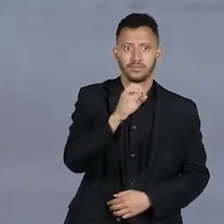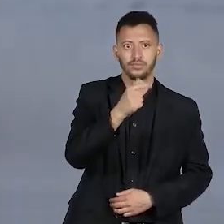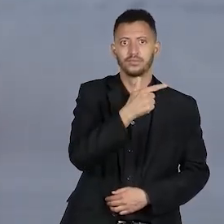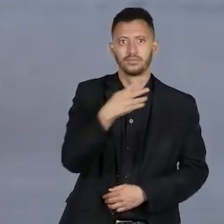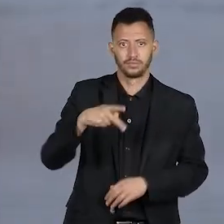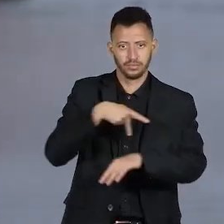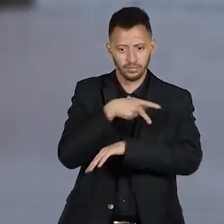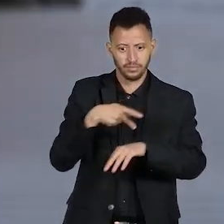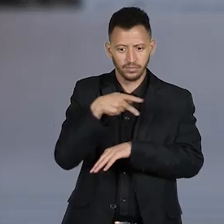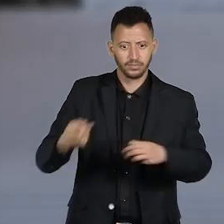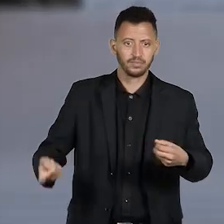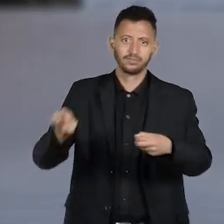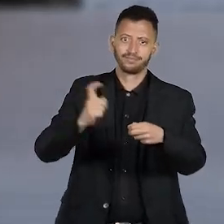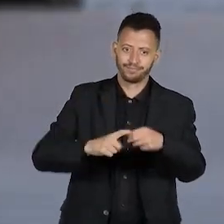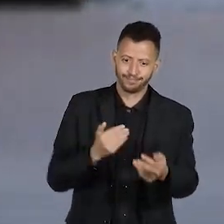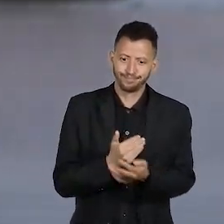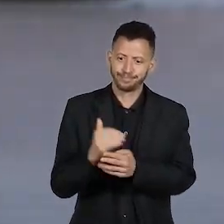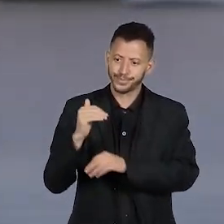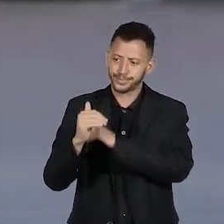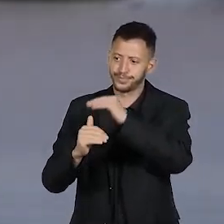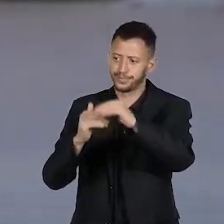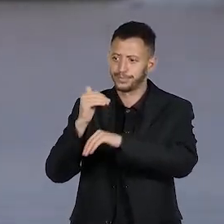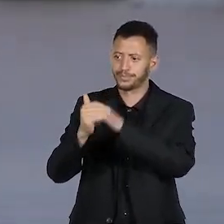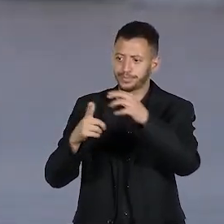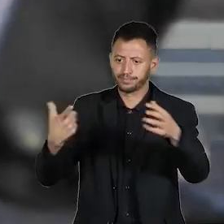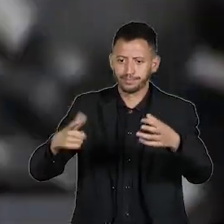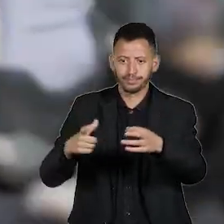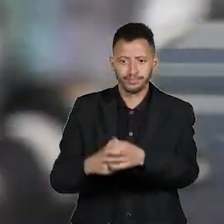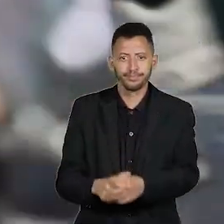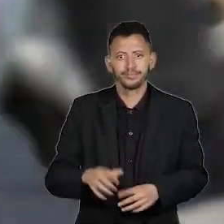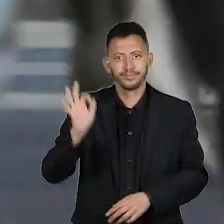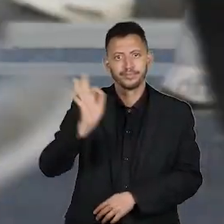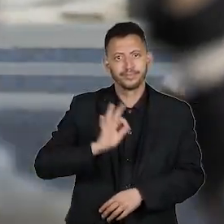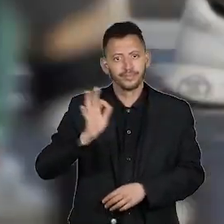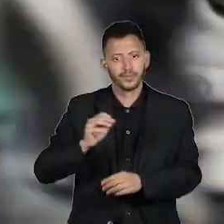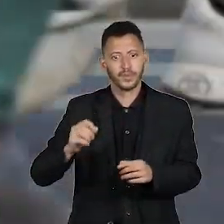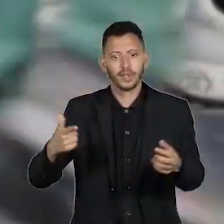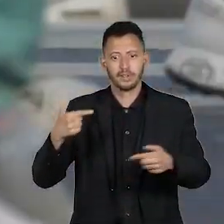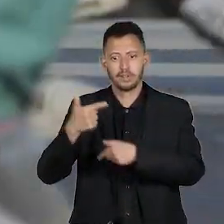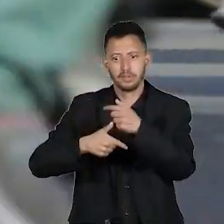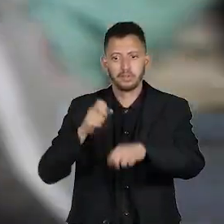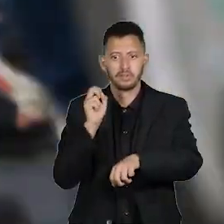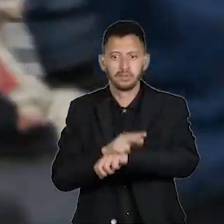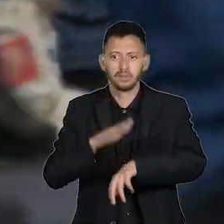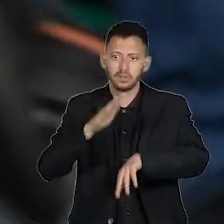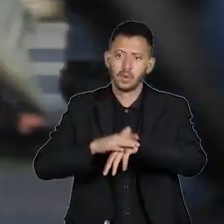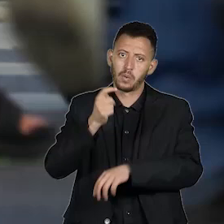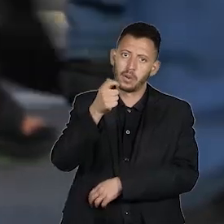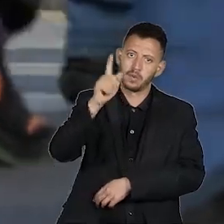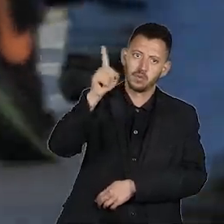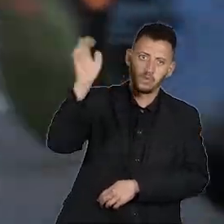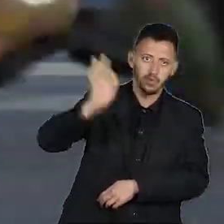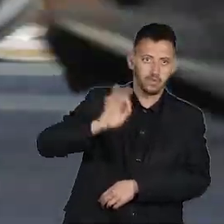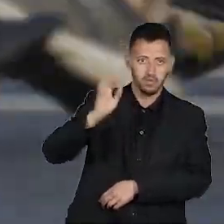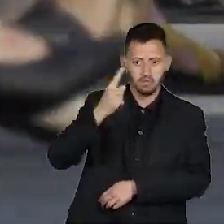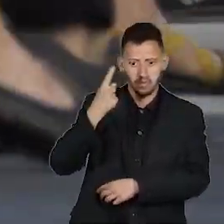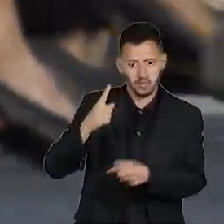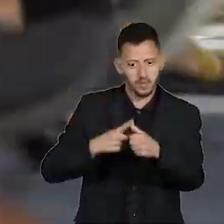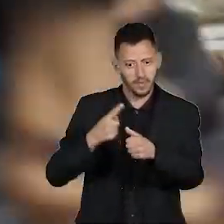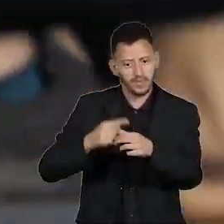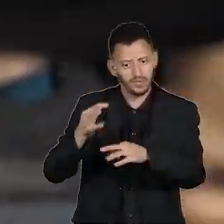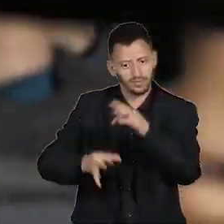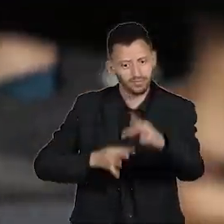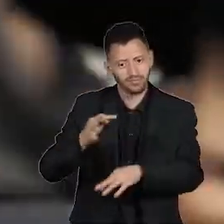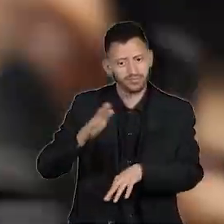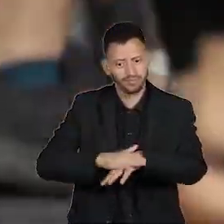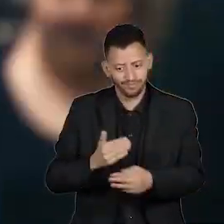Em 2024, o país voltou a caminhar para frente e reduziu a taxa de desemprego em quase 1% no primeiro